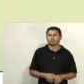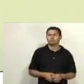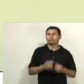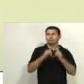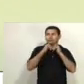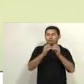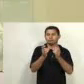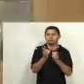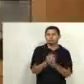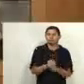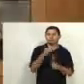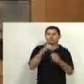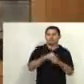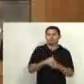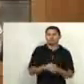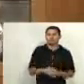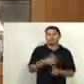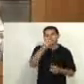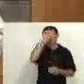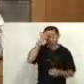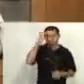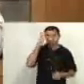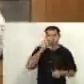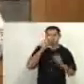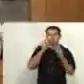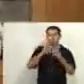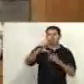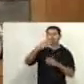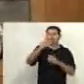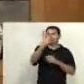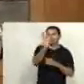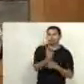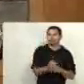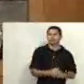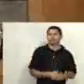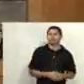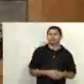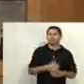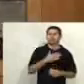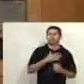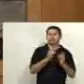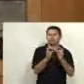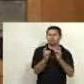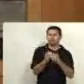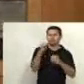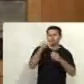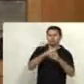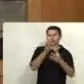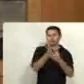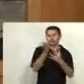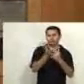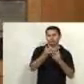com essas vendas em cima desses dados, pessoal, qual que é a probabilidade das minhas vendas estarem entre 12.000 e